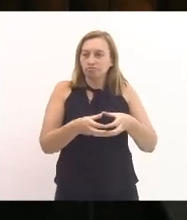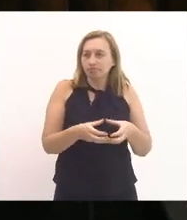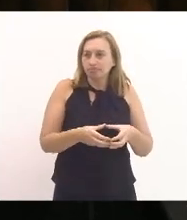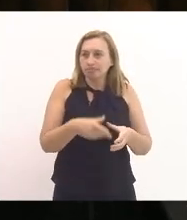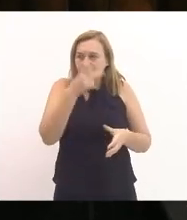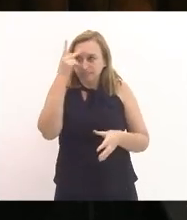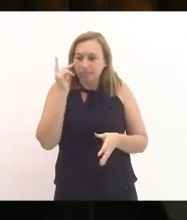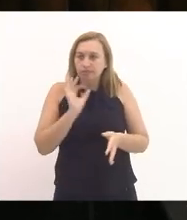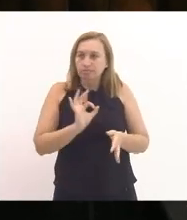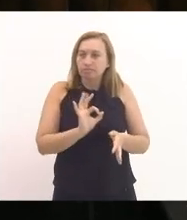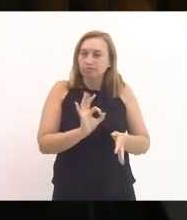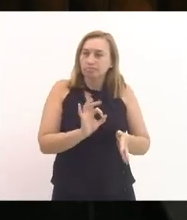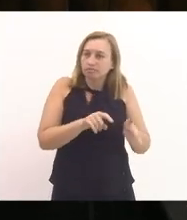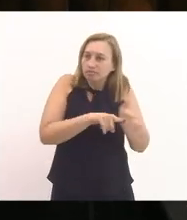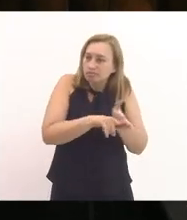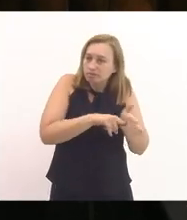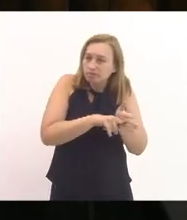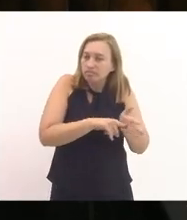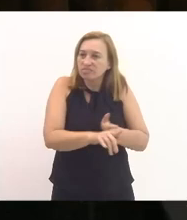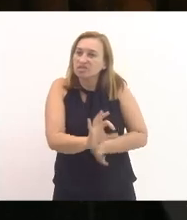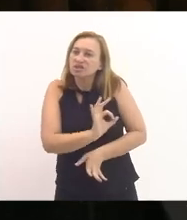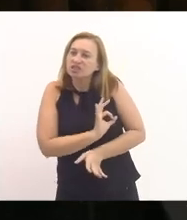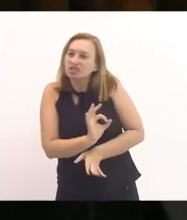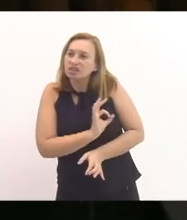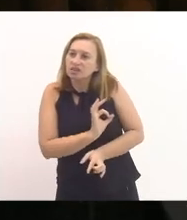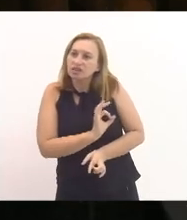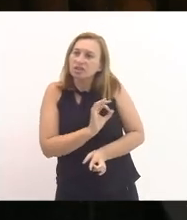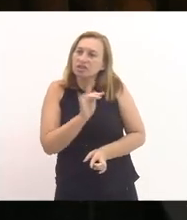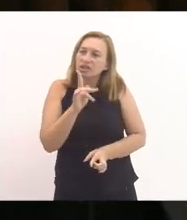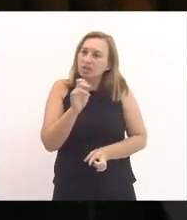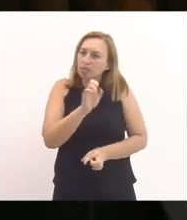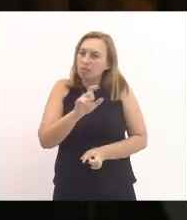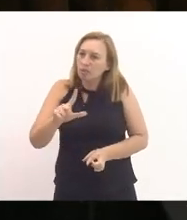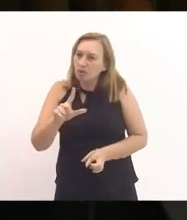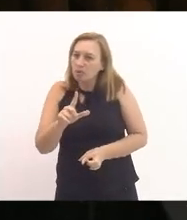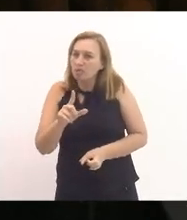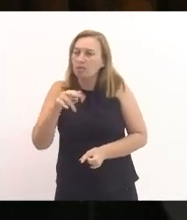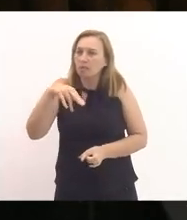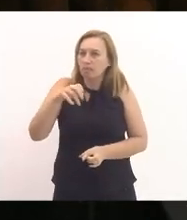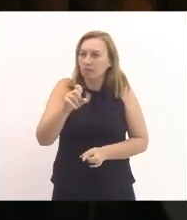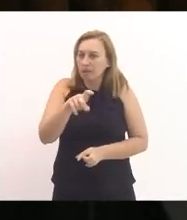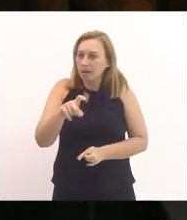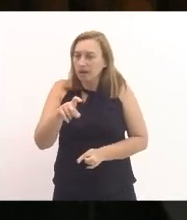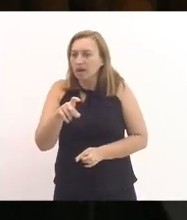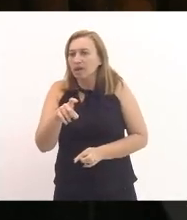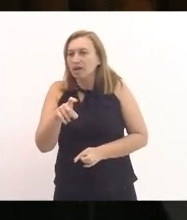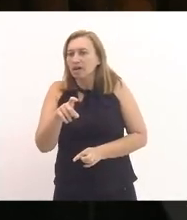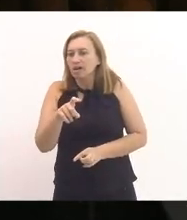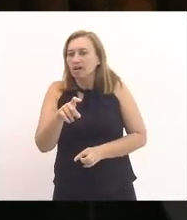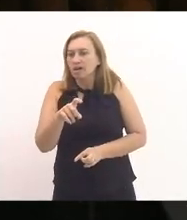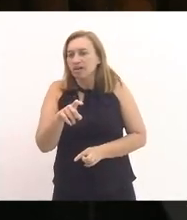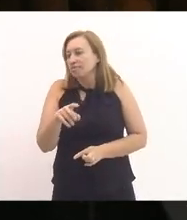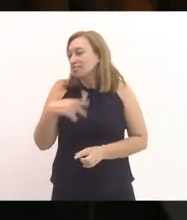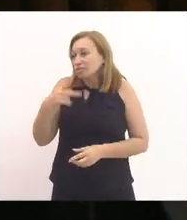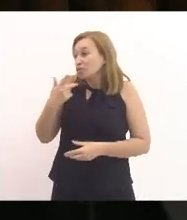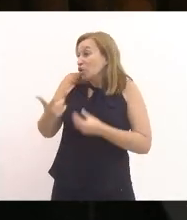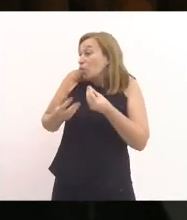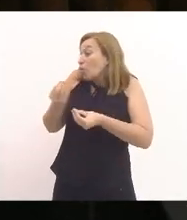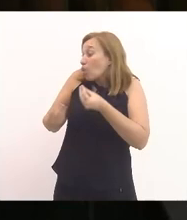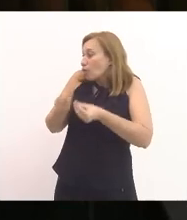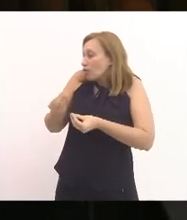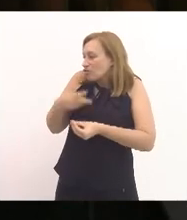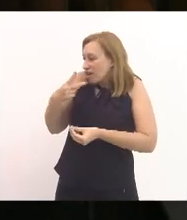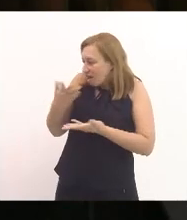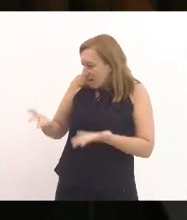investigadores com auxílio de identidade Plus sobretudo coupon Márcio Vieira meus tem nem palavras para descrever